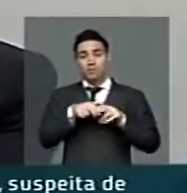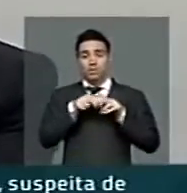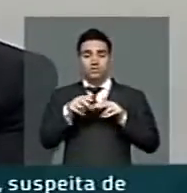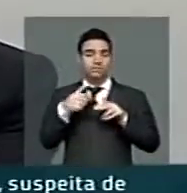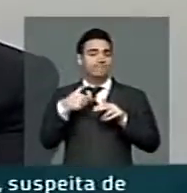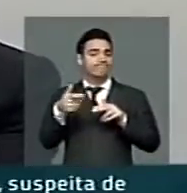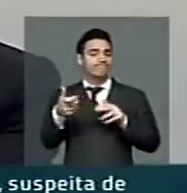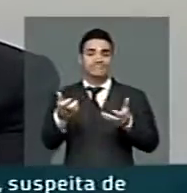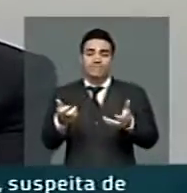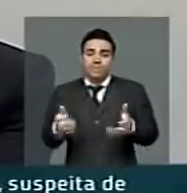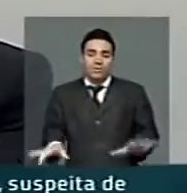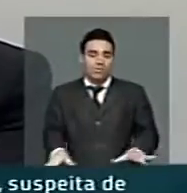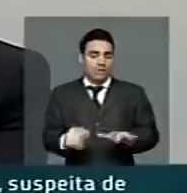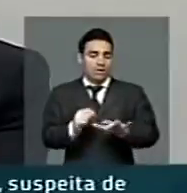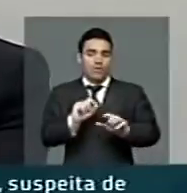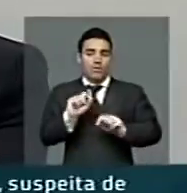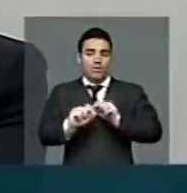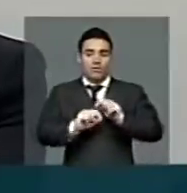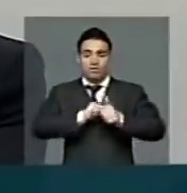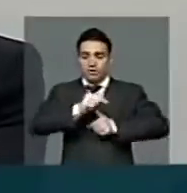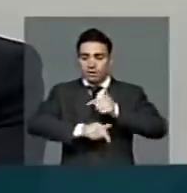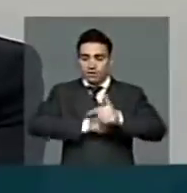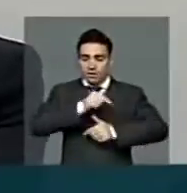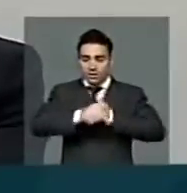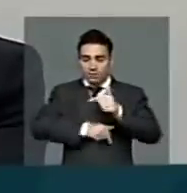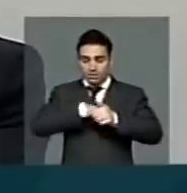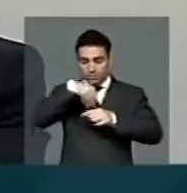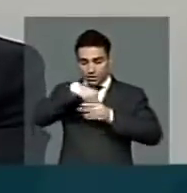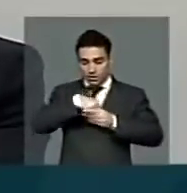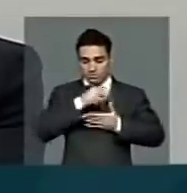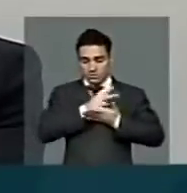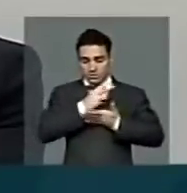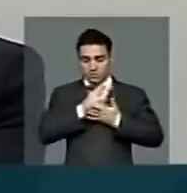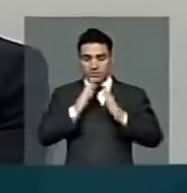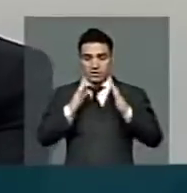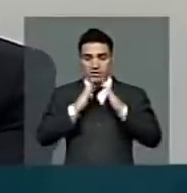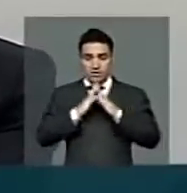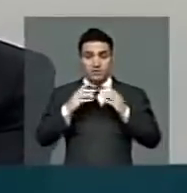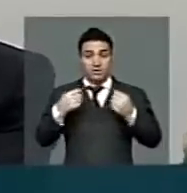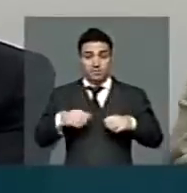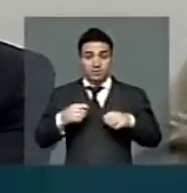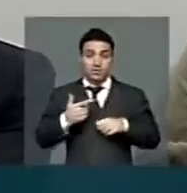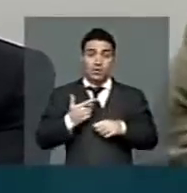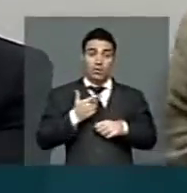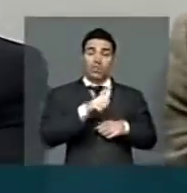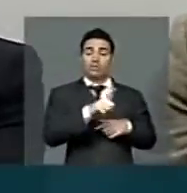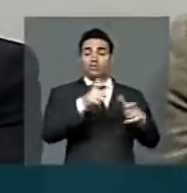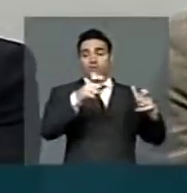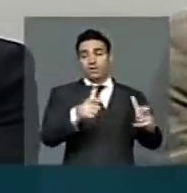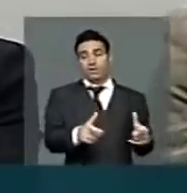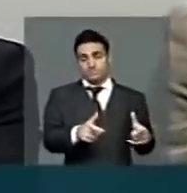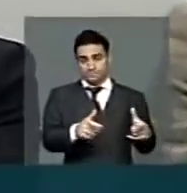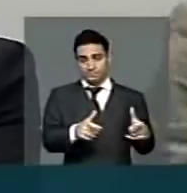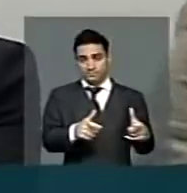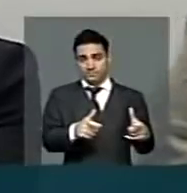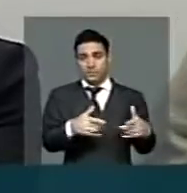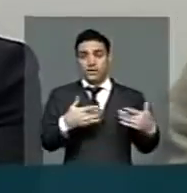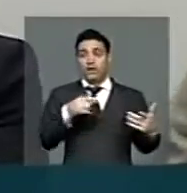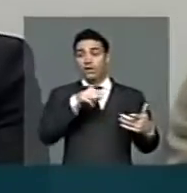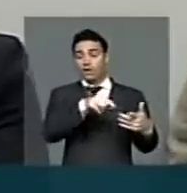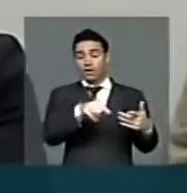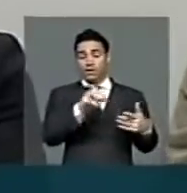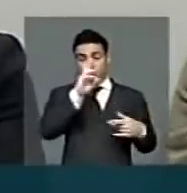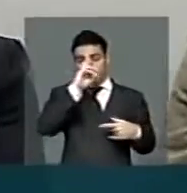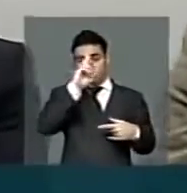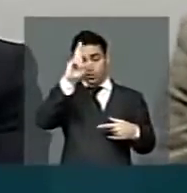querem exercer a atividade na casa dela. Ela precisa de uma casa para exercer. E lá, o dono da casa,